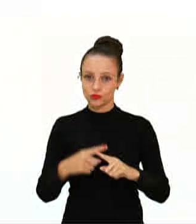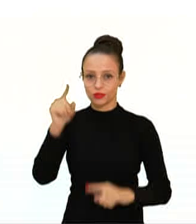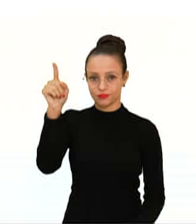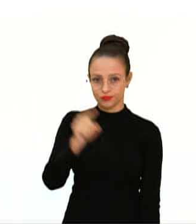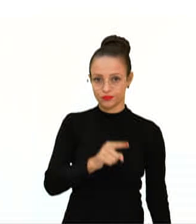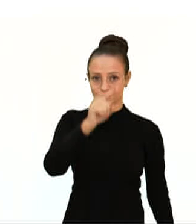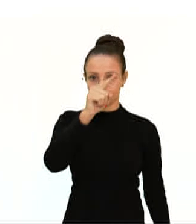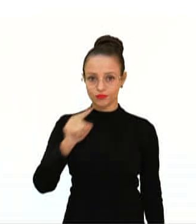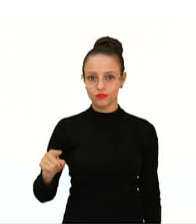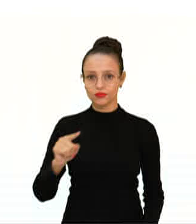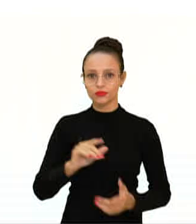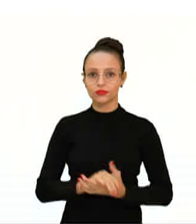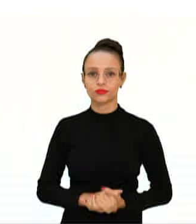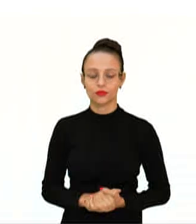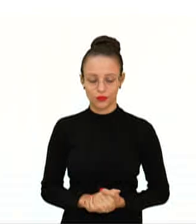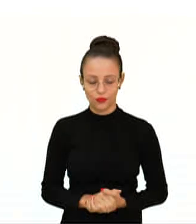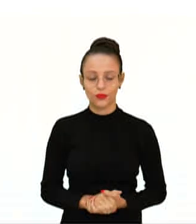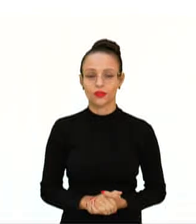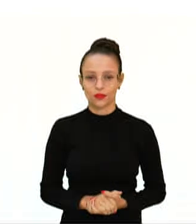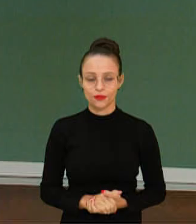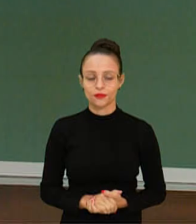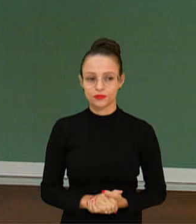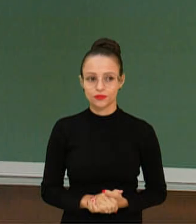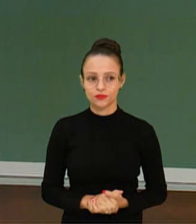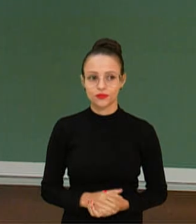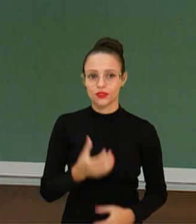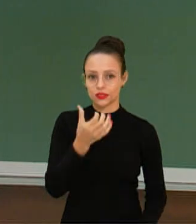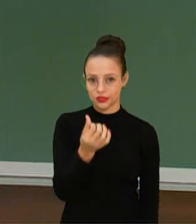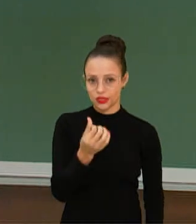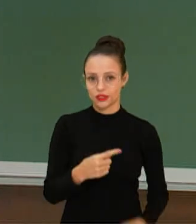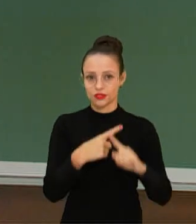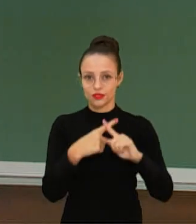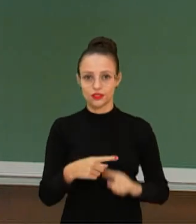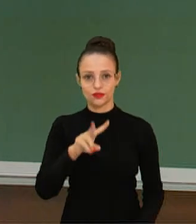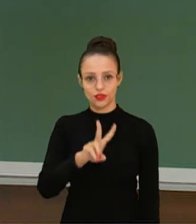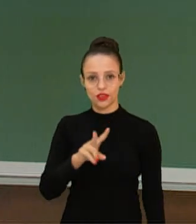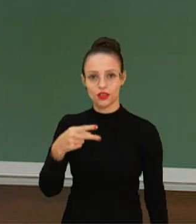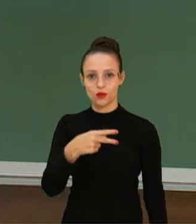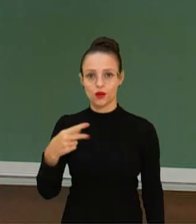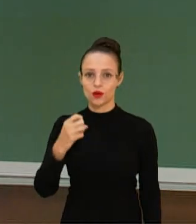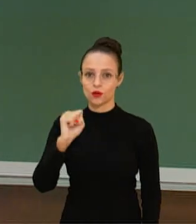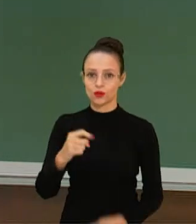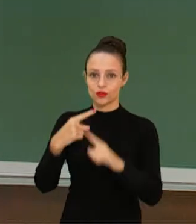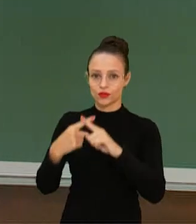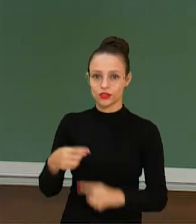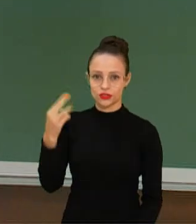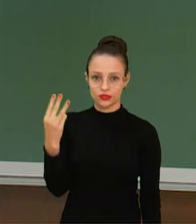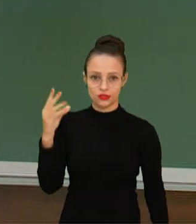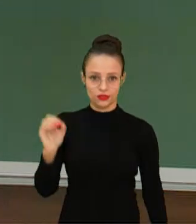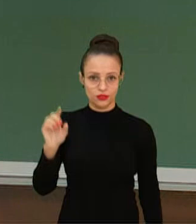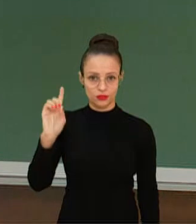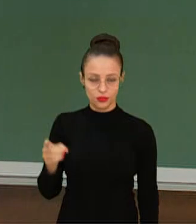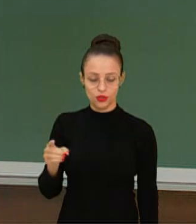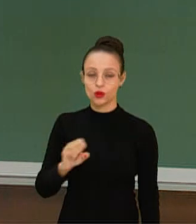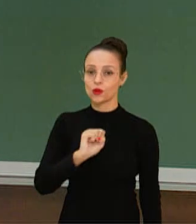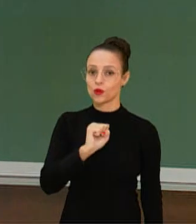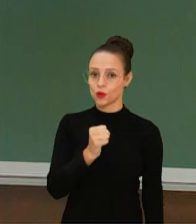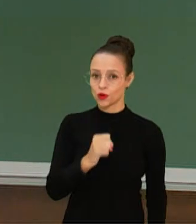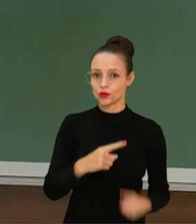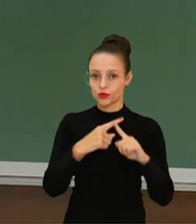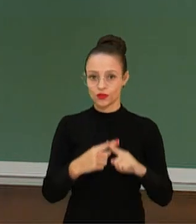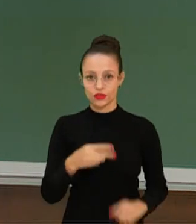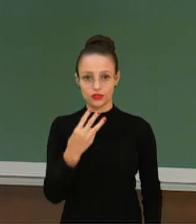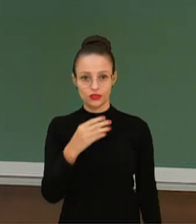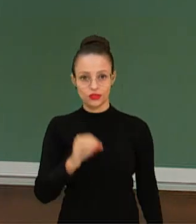Multiplicando em X, isto mesmo. Então, vai ficar 6 vezes V igual a 8 vezes 30 mil. 8 vezes 30